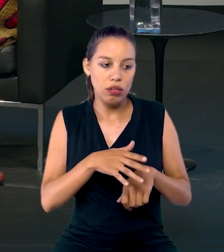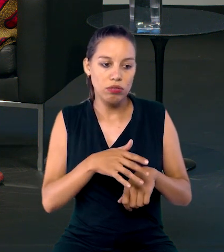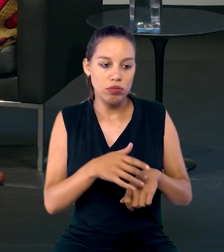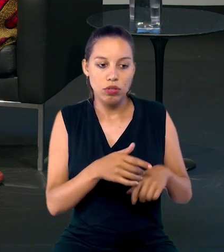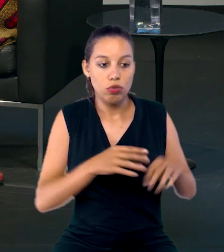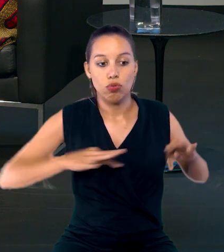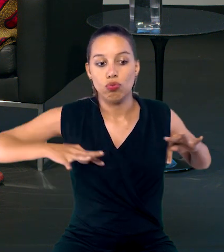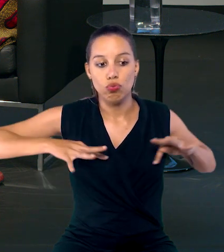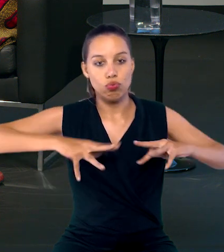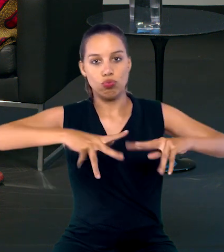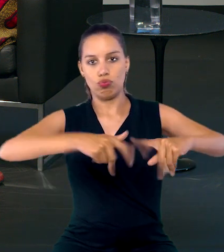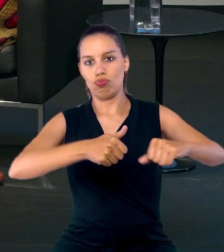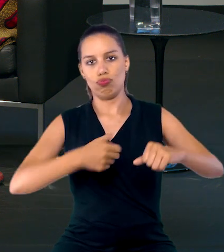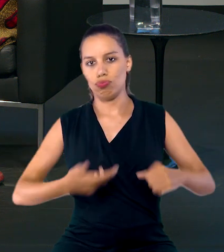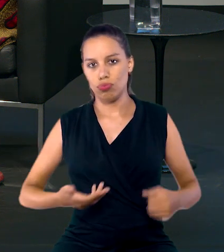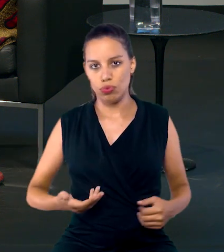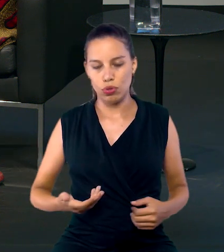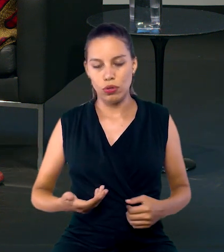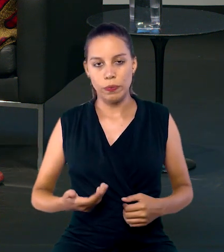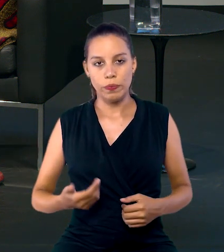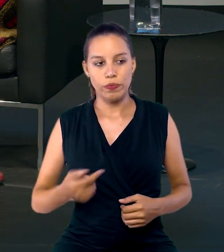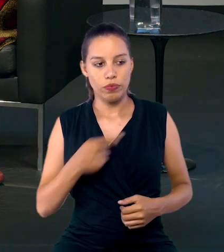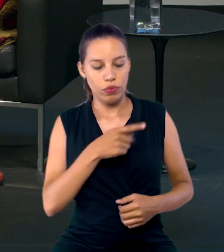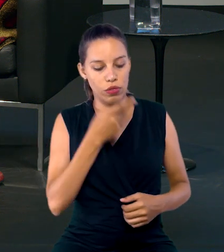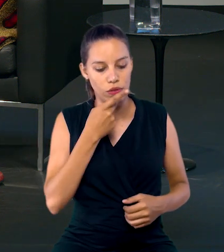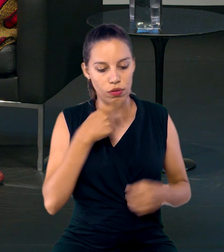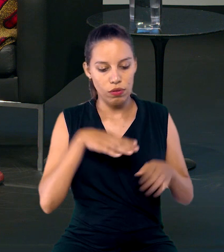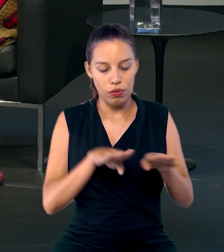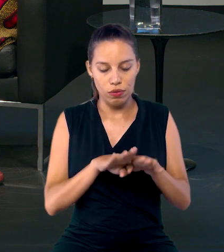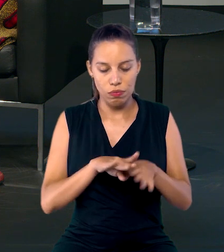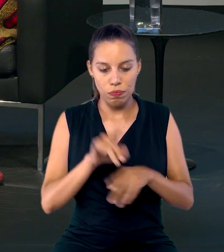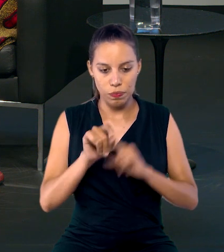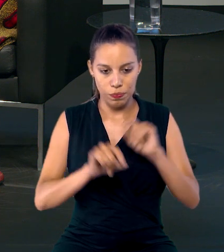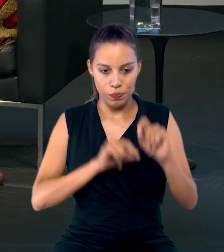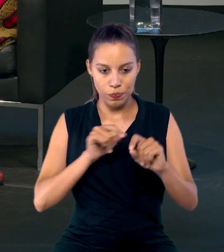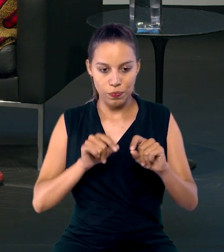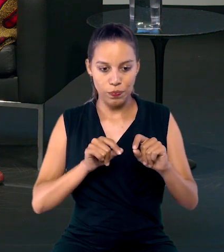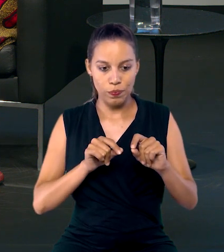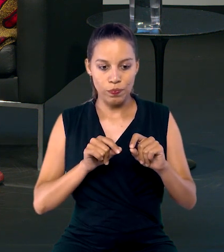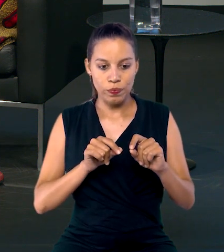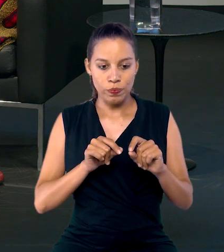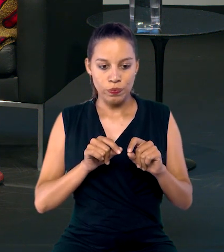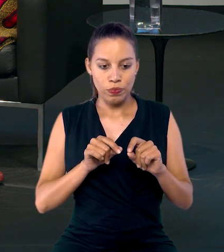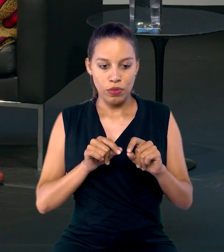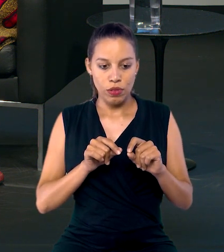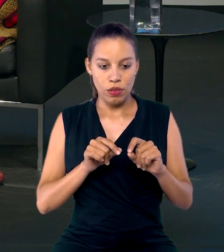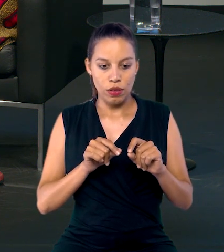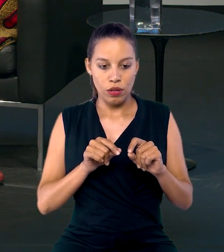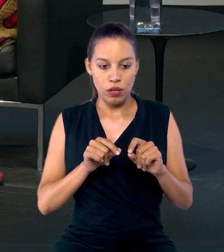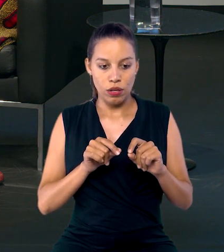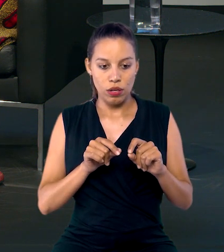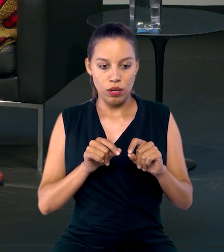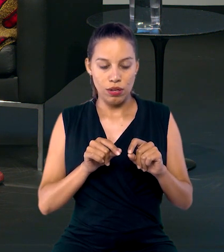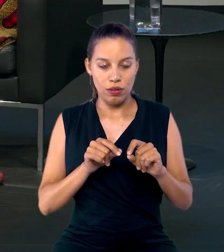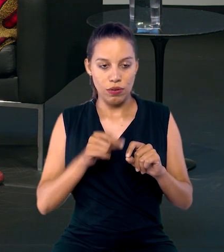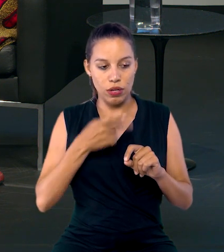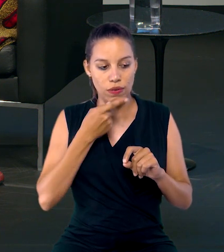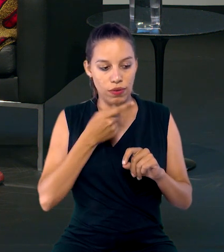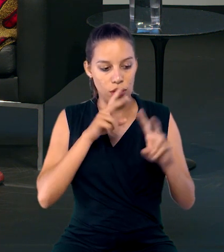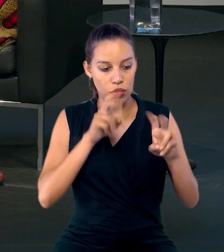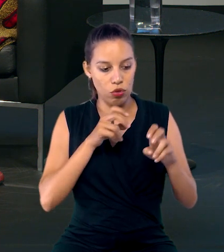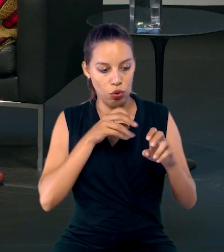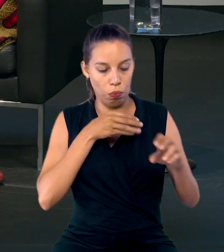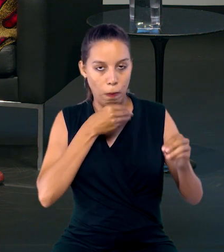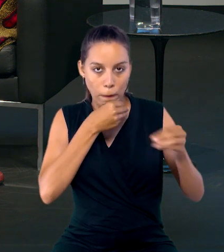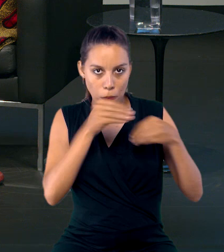Um ponto que você trouxe também que me tocou muito, né, é de que essa imagem do